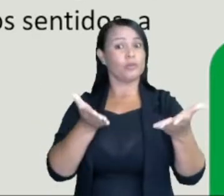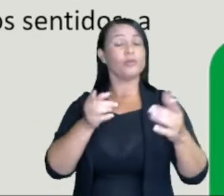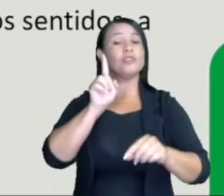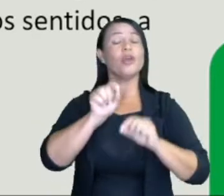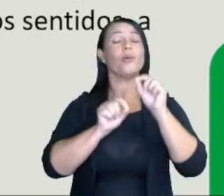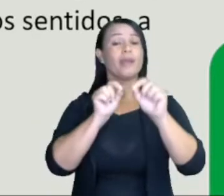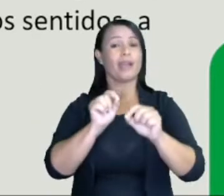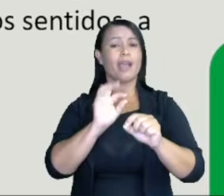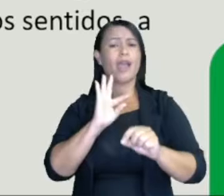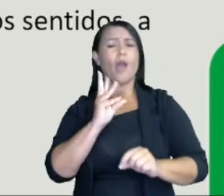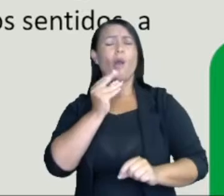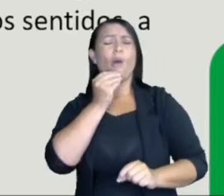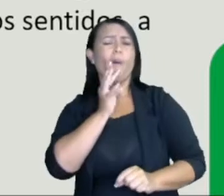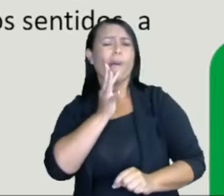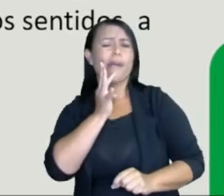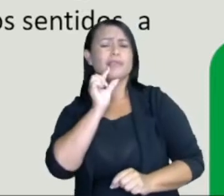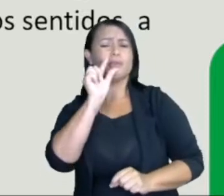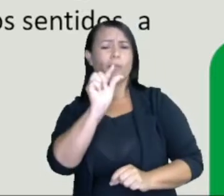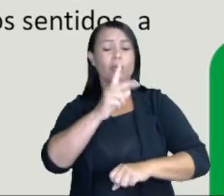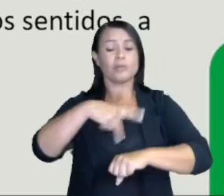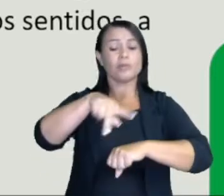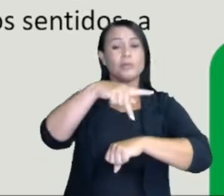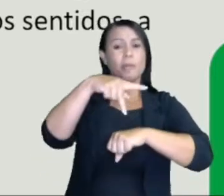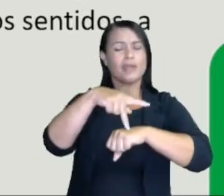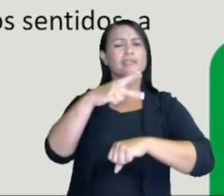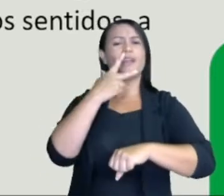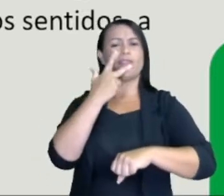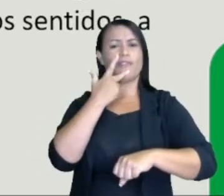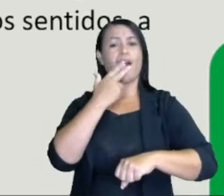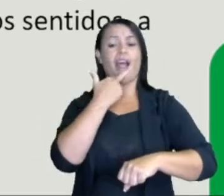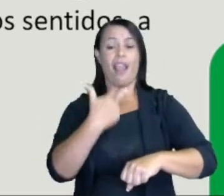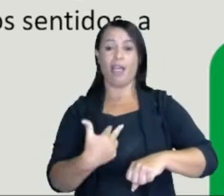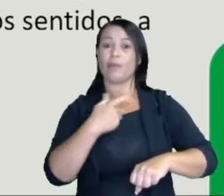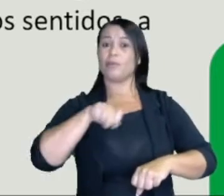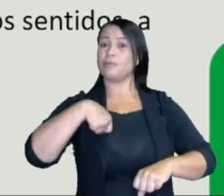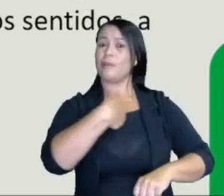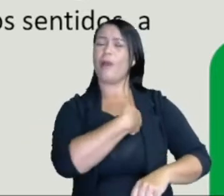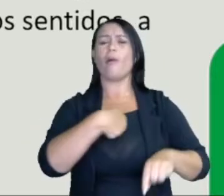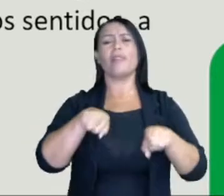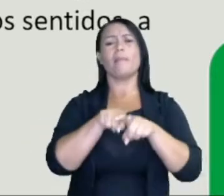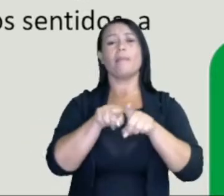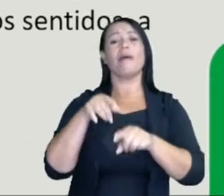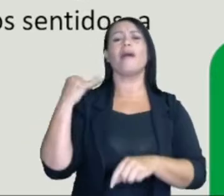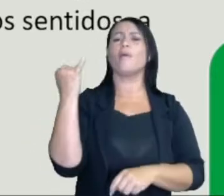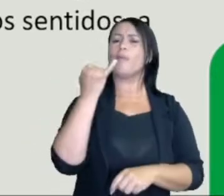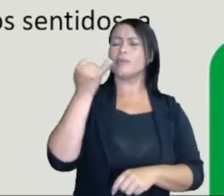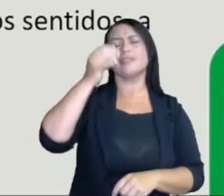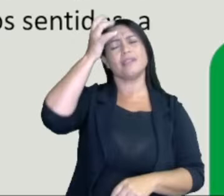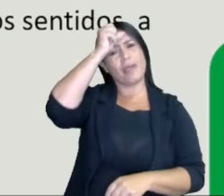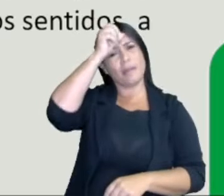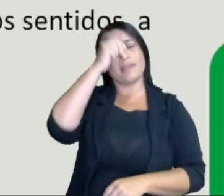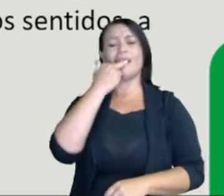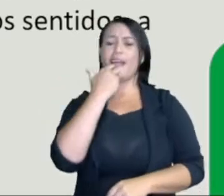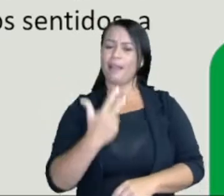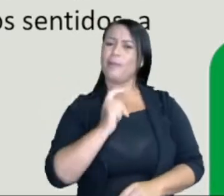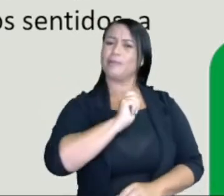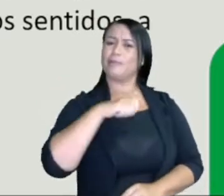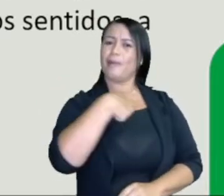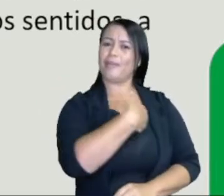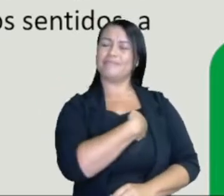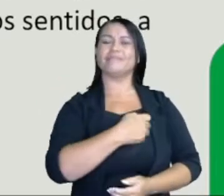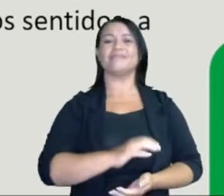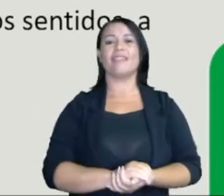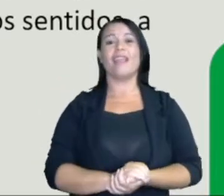hoje é a gente conhecer um pouco sobre esses países que falam espanhol e também a importância da gente aprender a língua